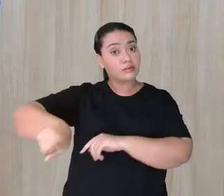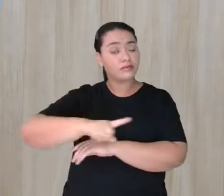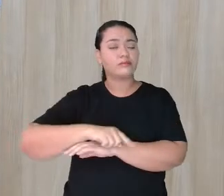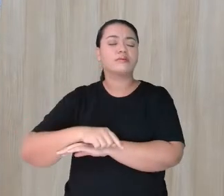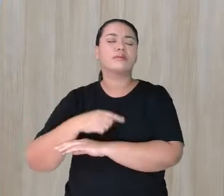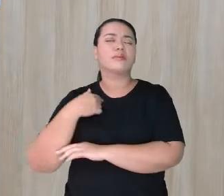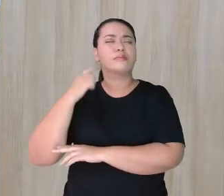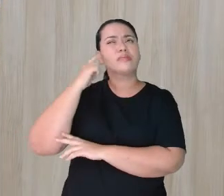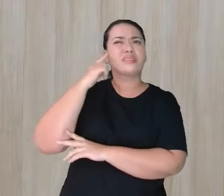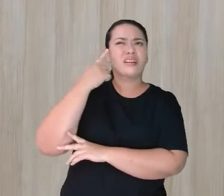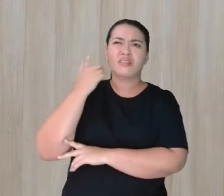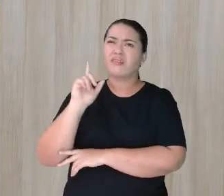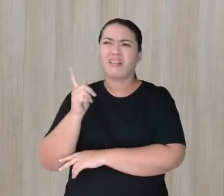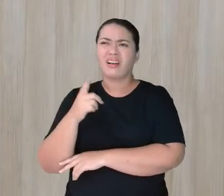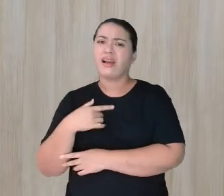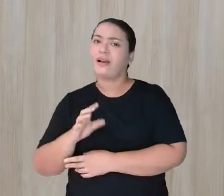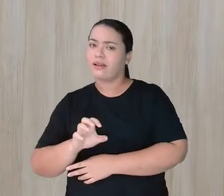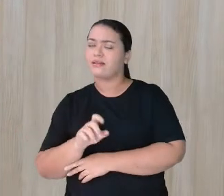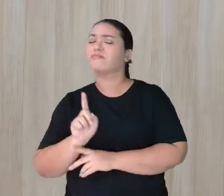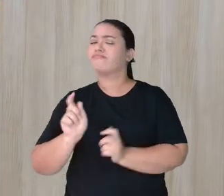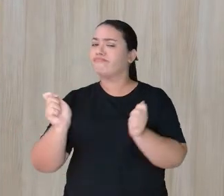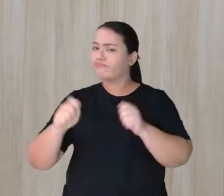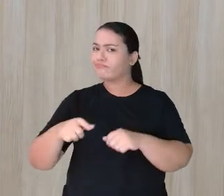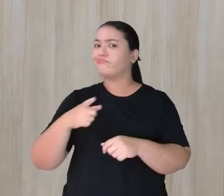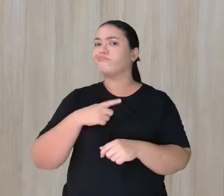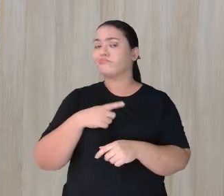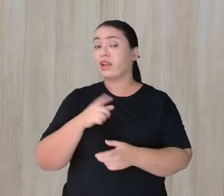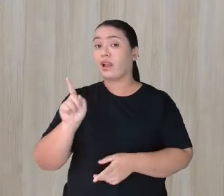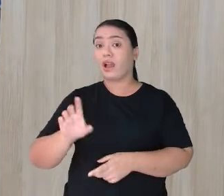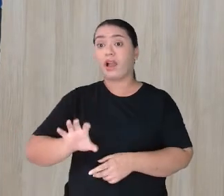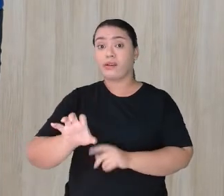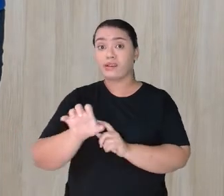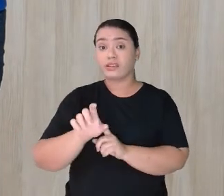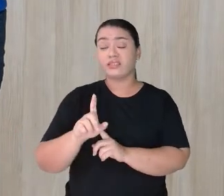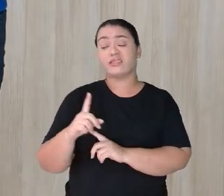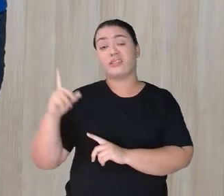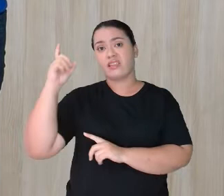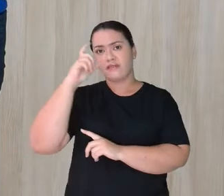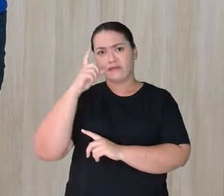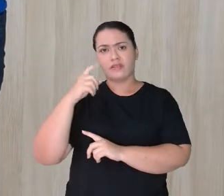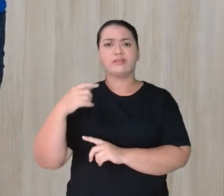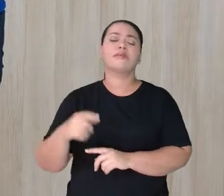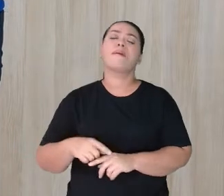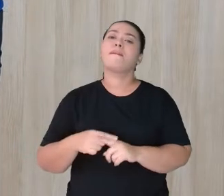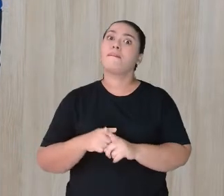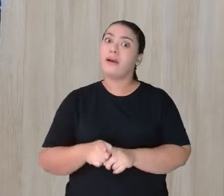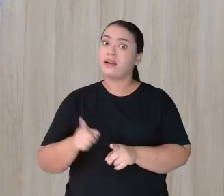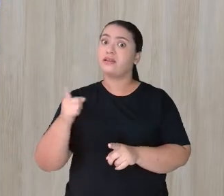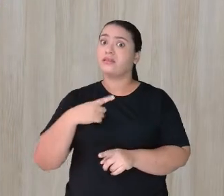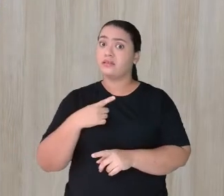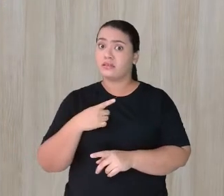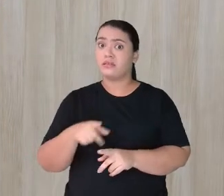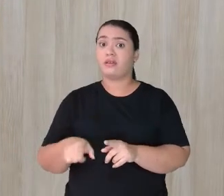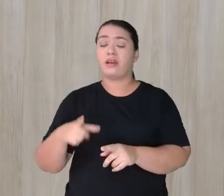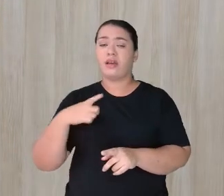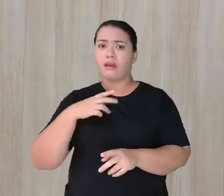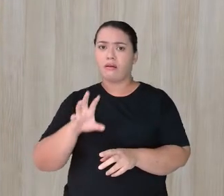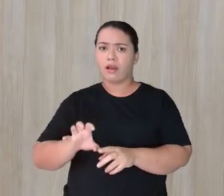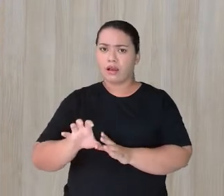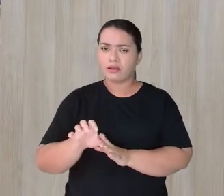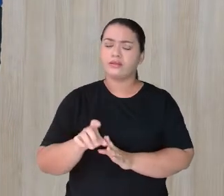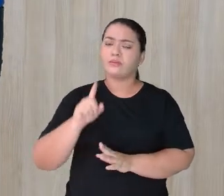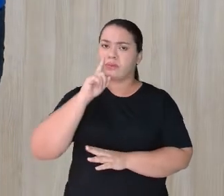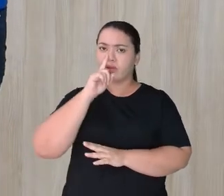que achamos que nem existe, não é? Mas realmente é um câncer raro, mas ele é bastante agressivo. 2.700